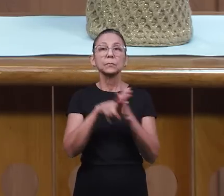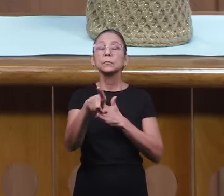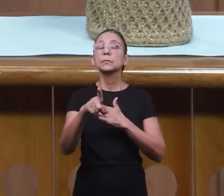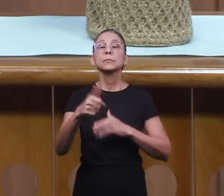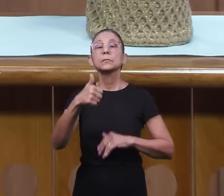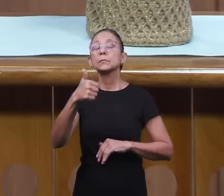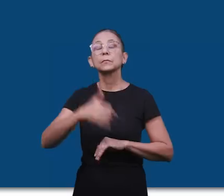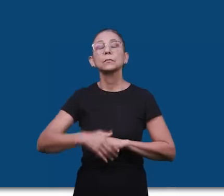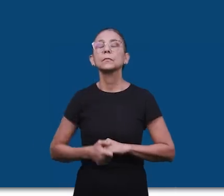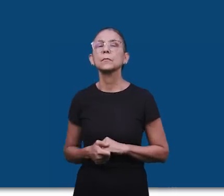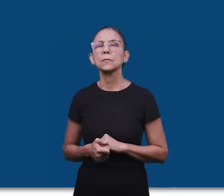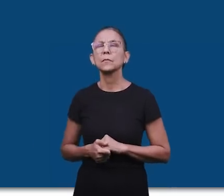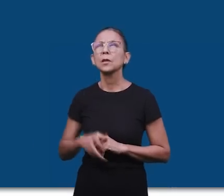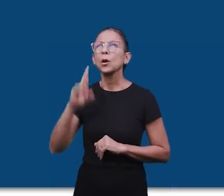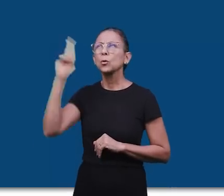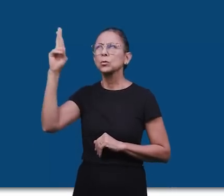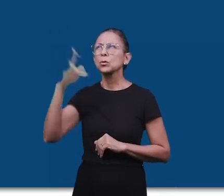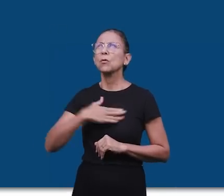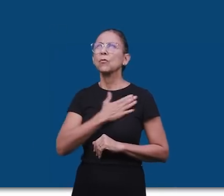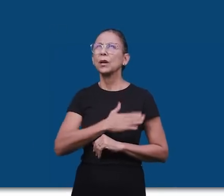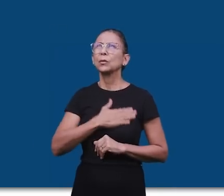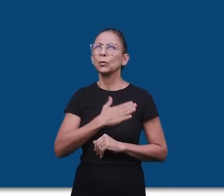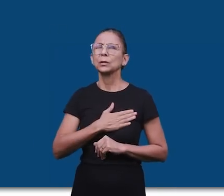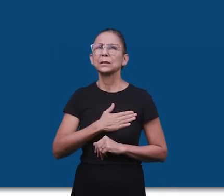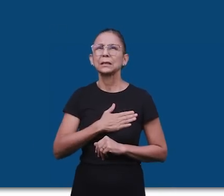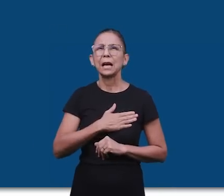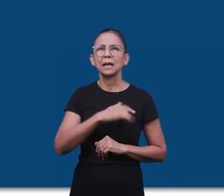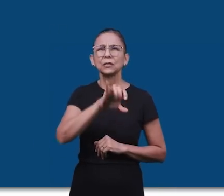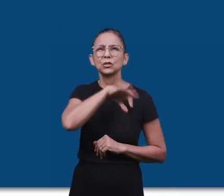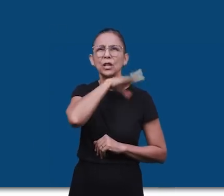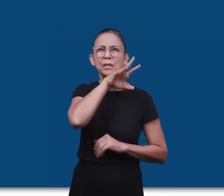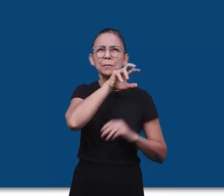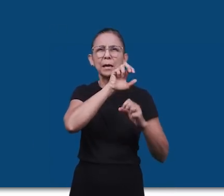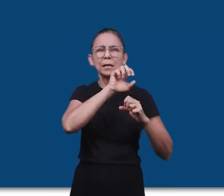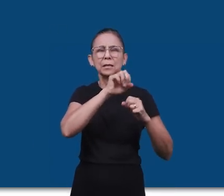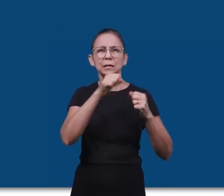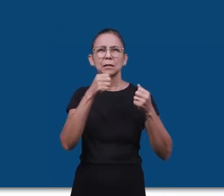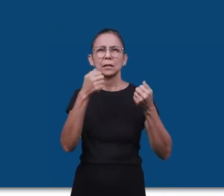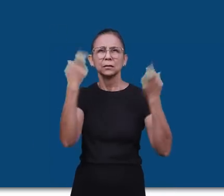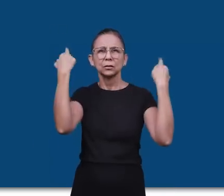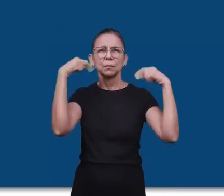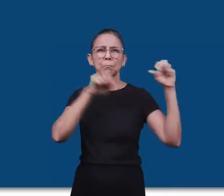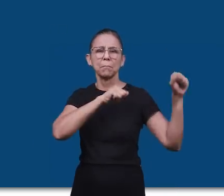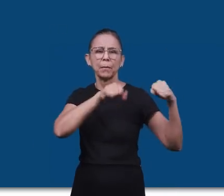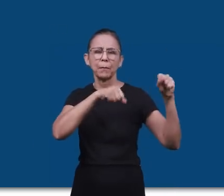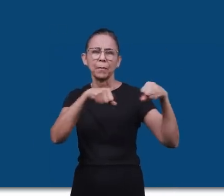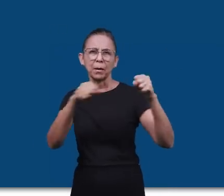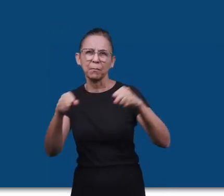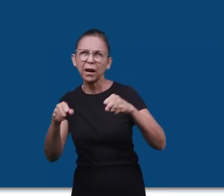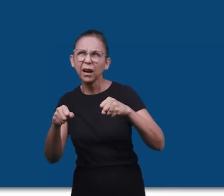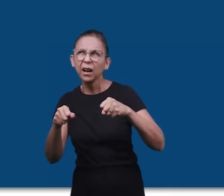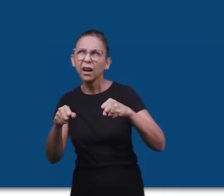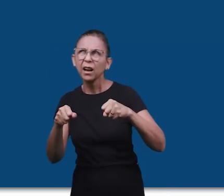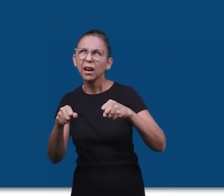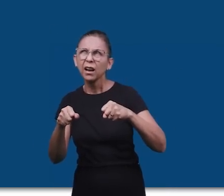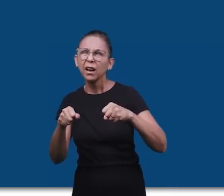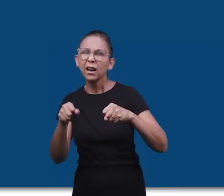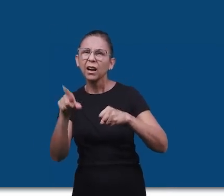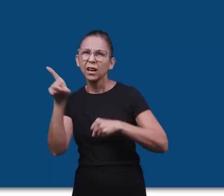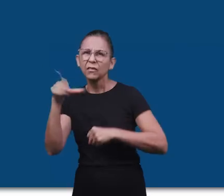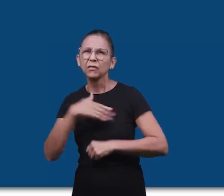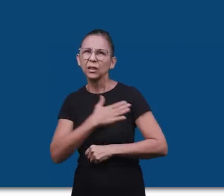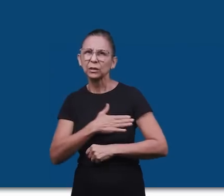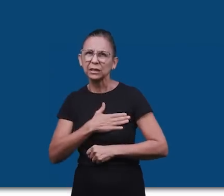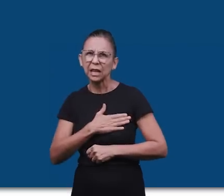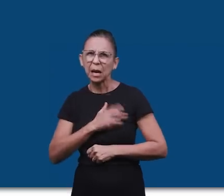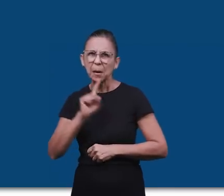perguntas. Primeira, agradar-se ao Senhor de milhares de carneiros, que isso é o culto que agrada ao homem. Mas isso vai